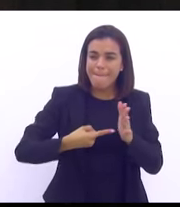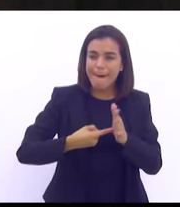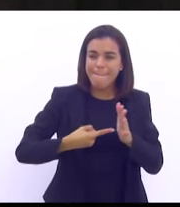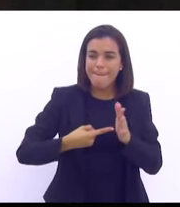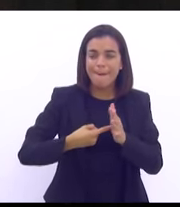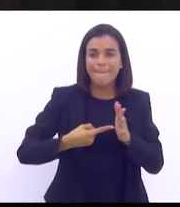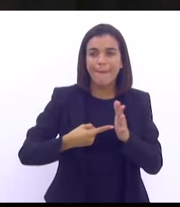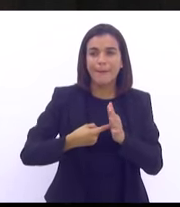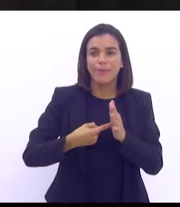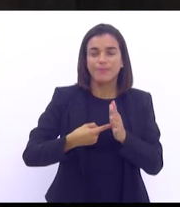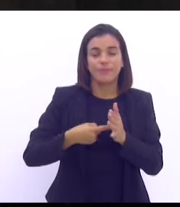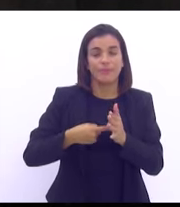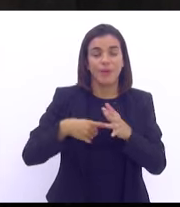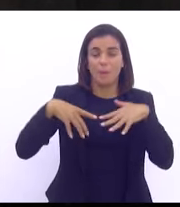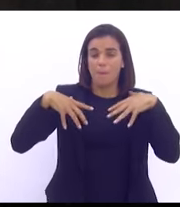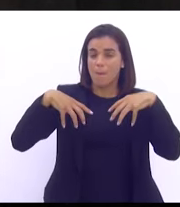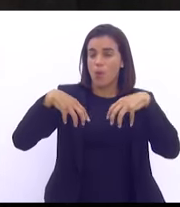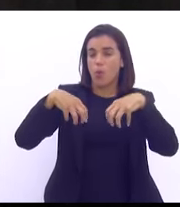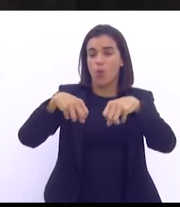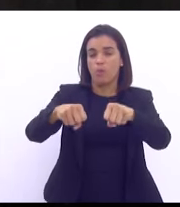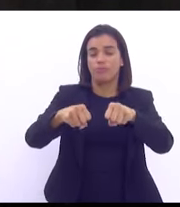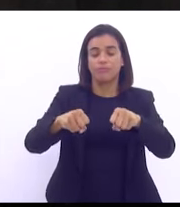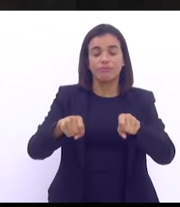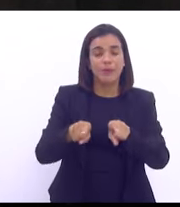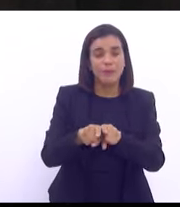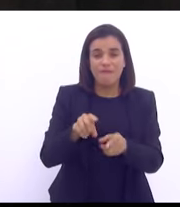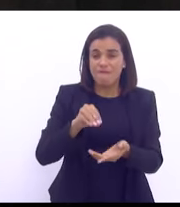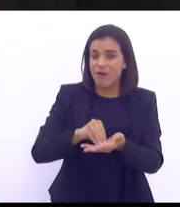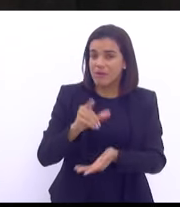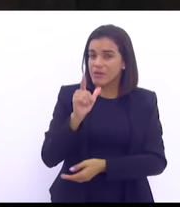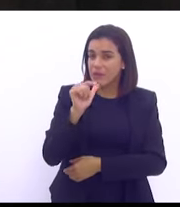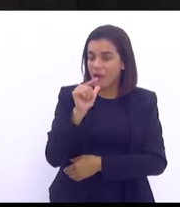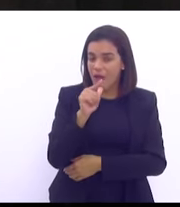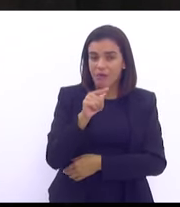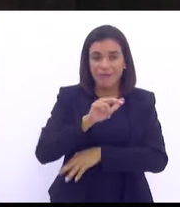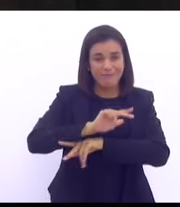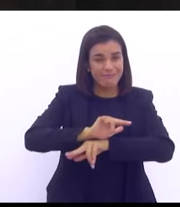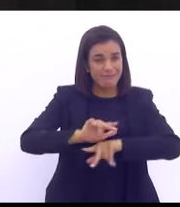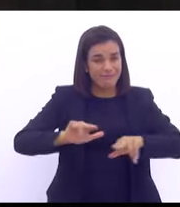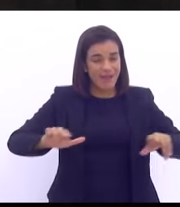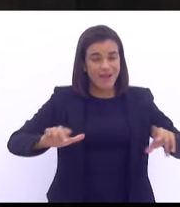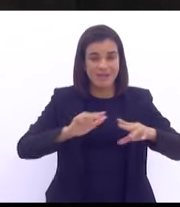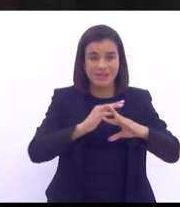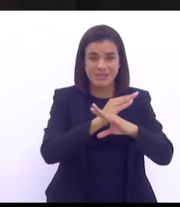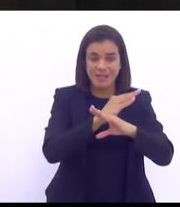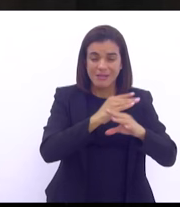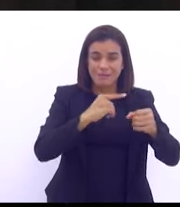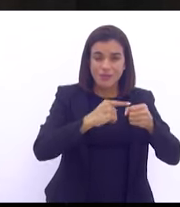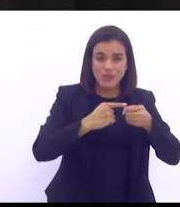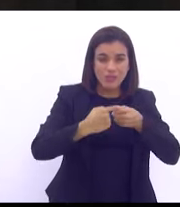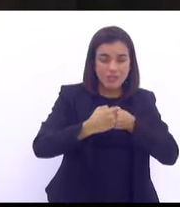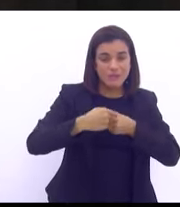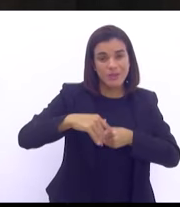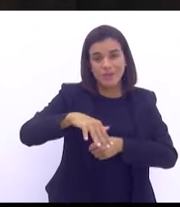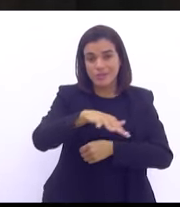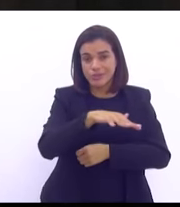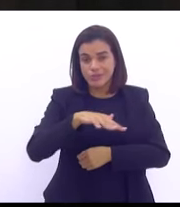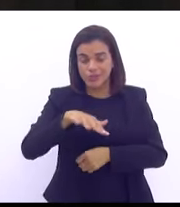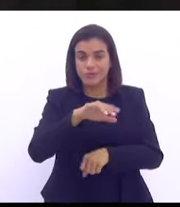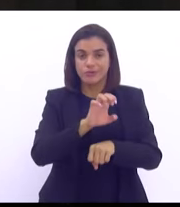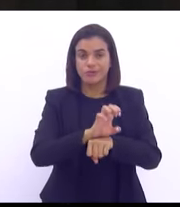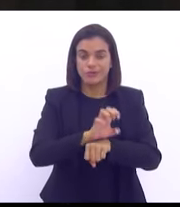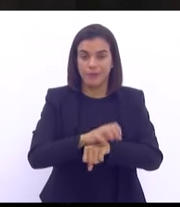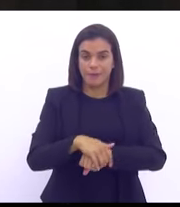em função da falta de luz e água em várias cidades, em vários municípios, em várias regiões do nosso